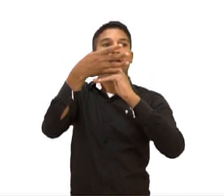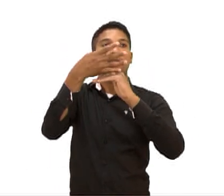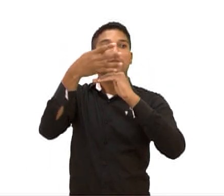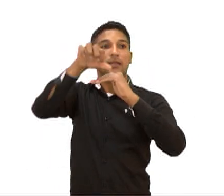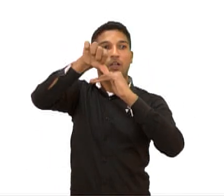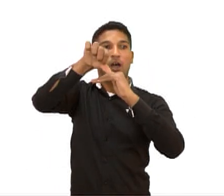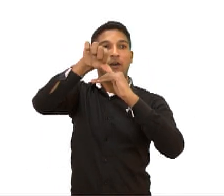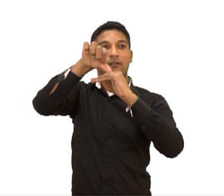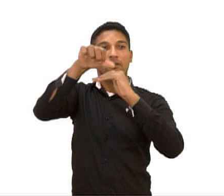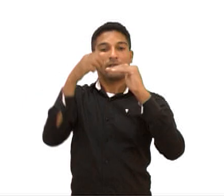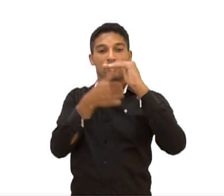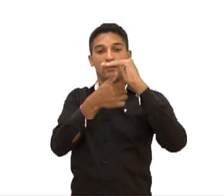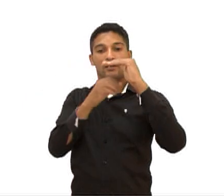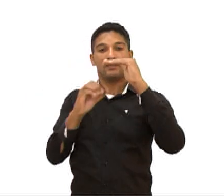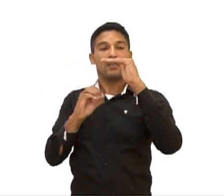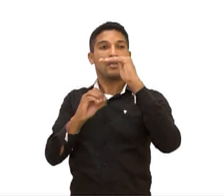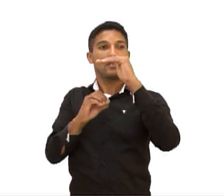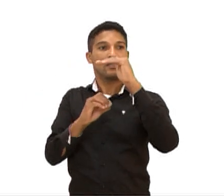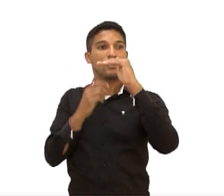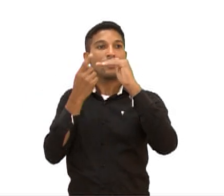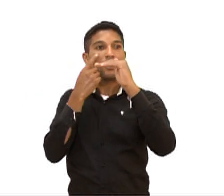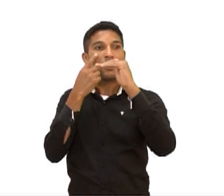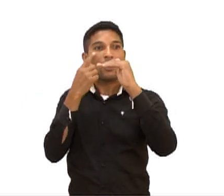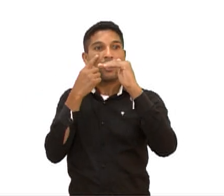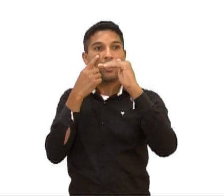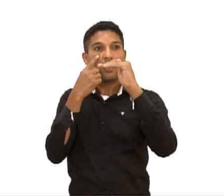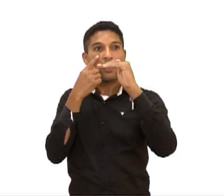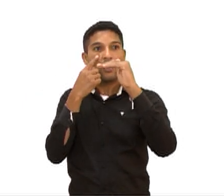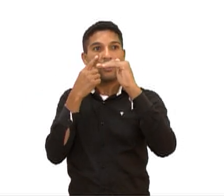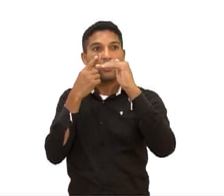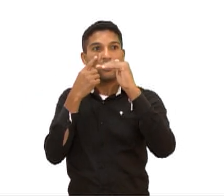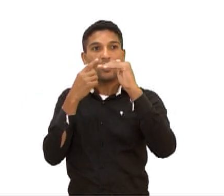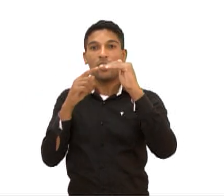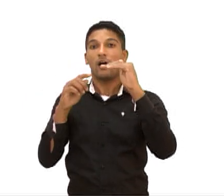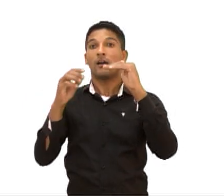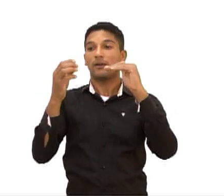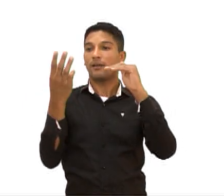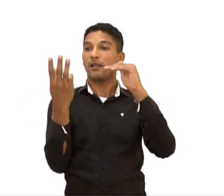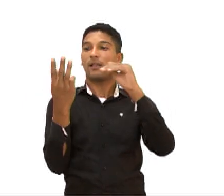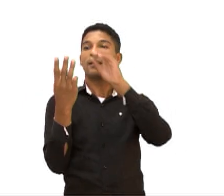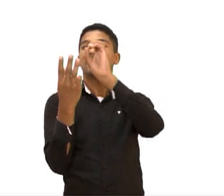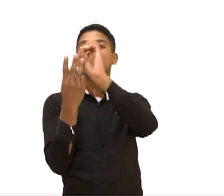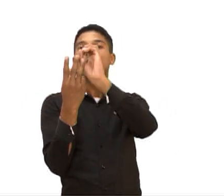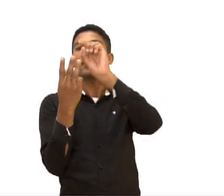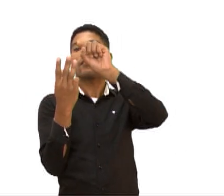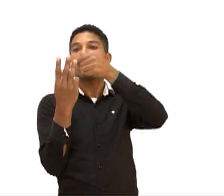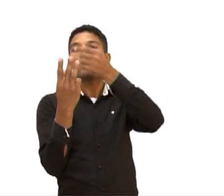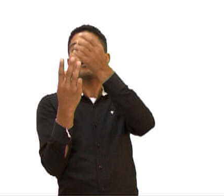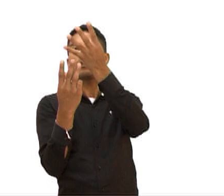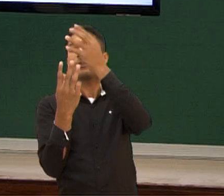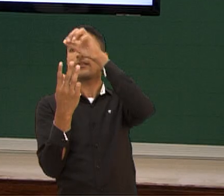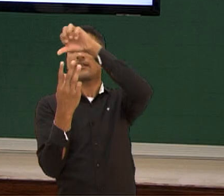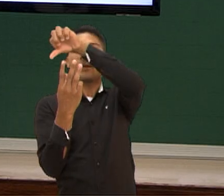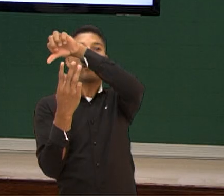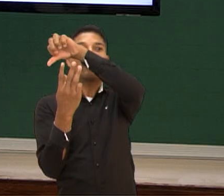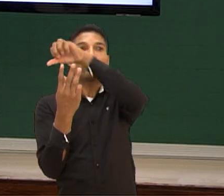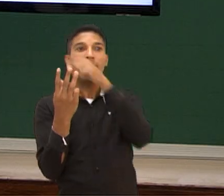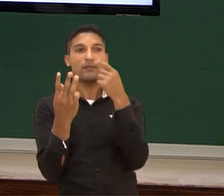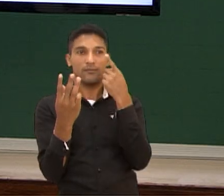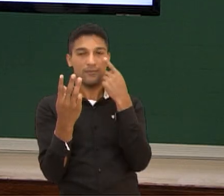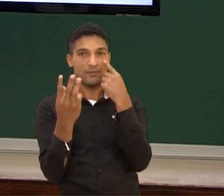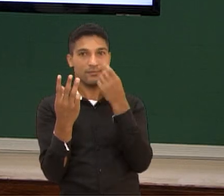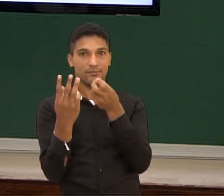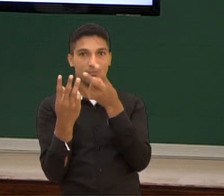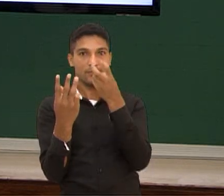duas casas, por quê? Porque eu tenho 2 zeros. Então, vai ficar o quê? 0,49. Se sabe, um número não começa com a